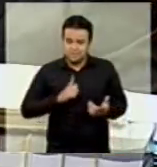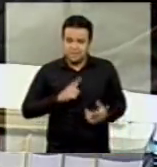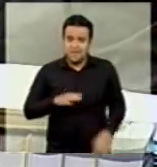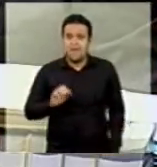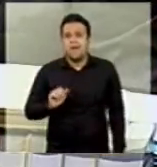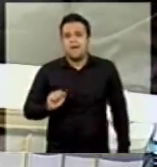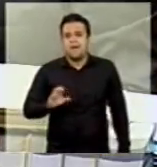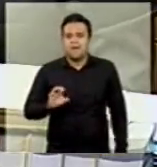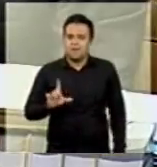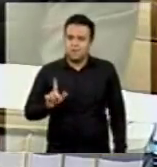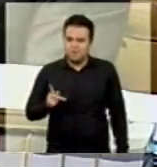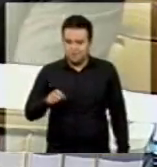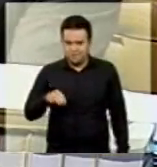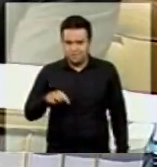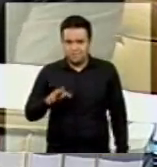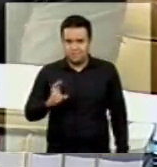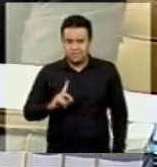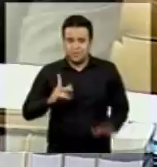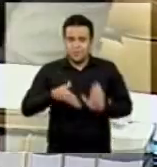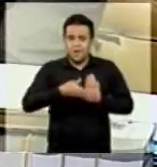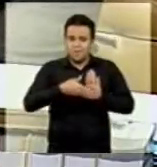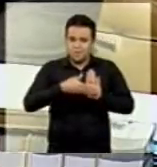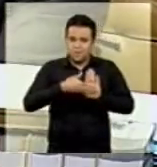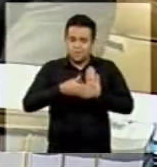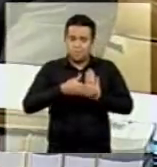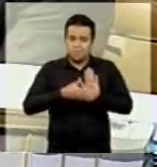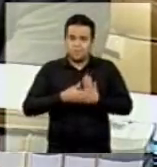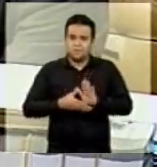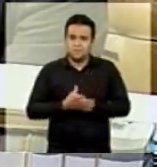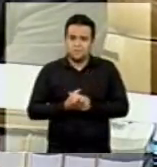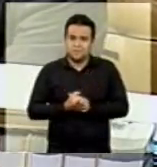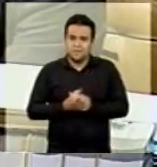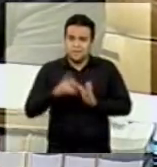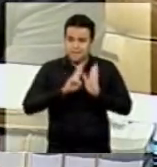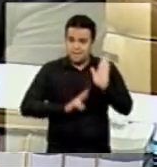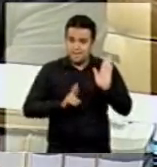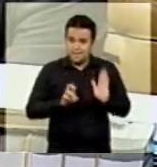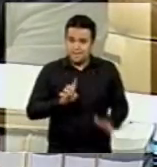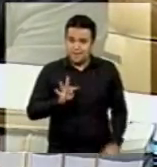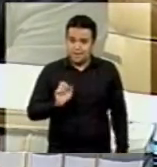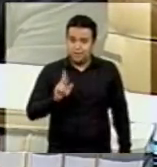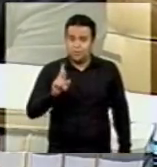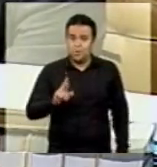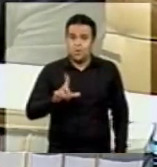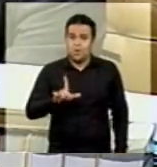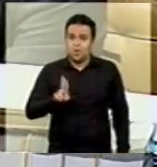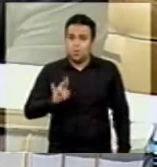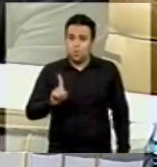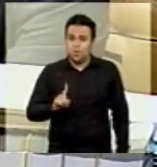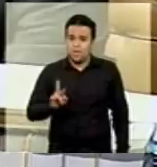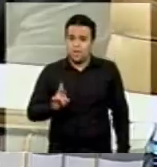acolhimento da proposta formulada pelo eminente senhor relator, ministro Luiz Roberto